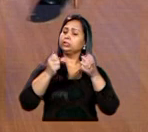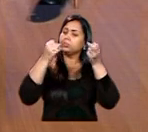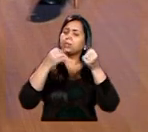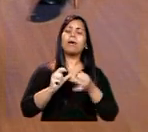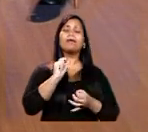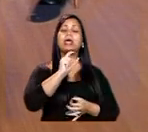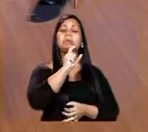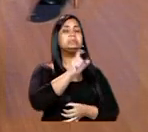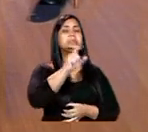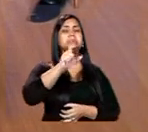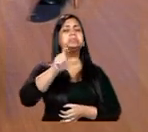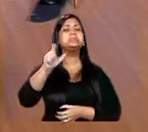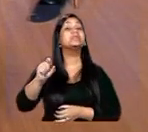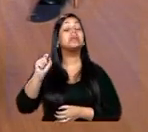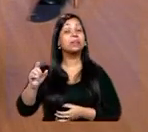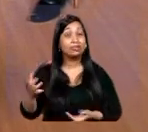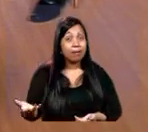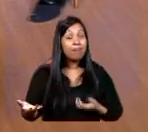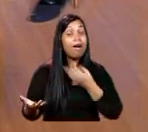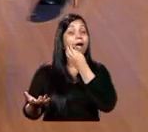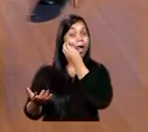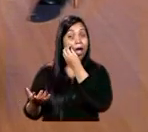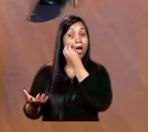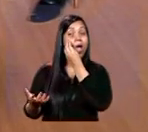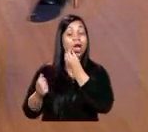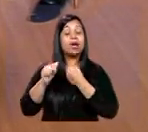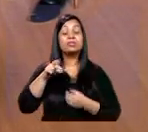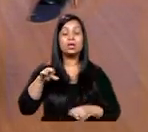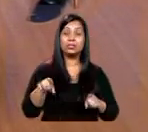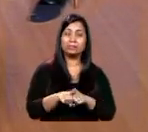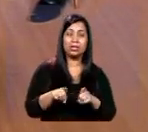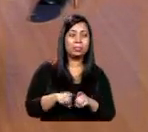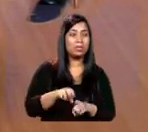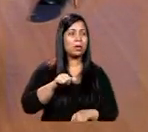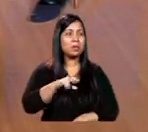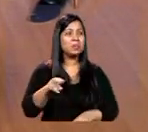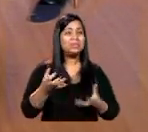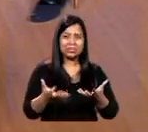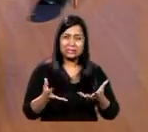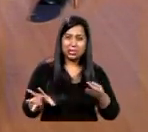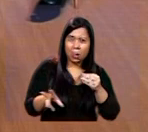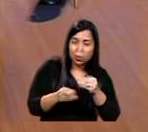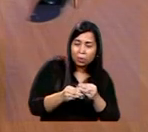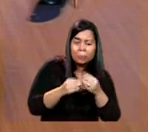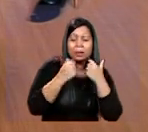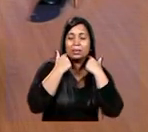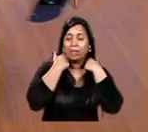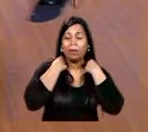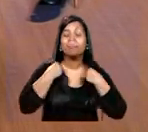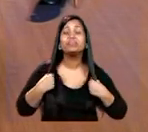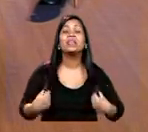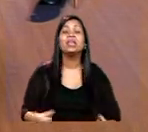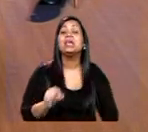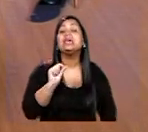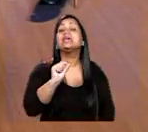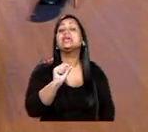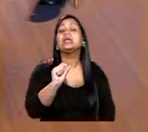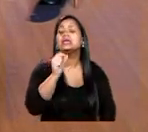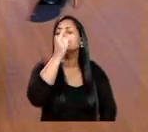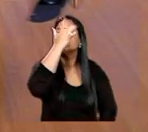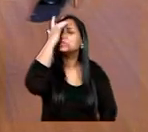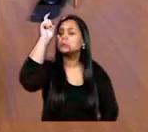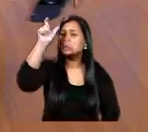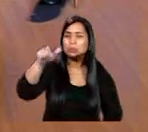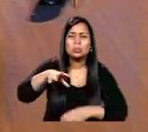quem são essas pessoas desses serviços, Andréia e talvez o Almir também, se quiser complementar, quem são esses pacientes